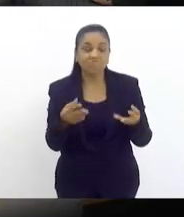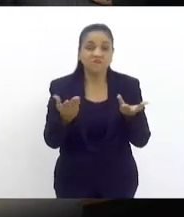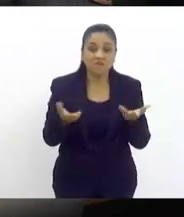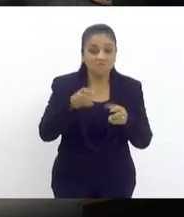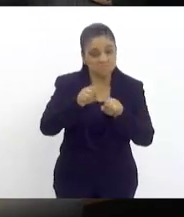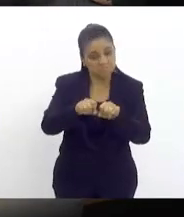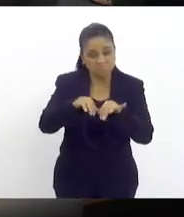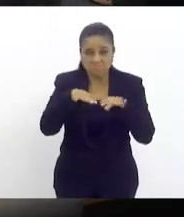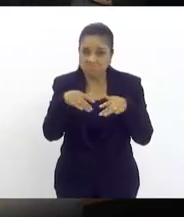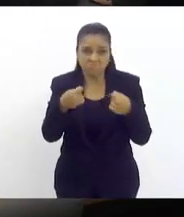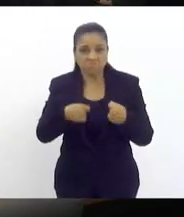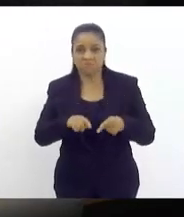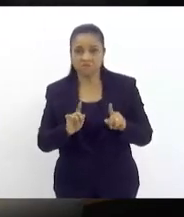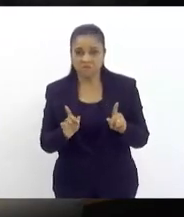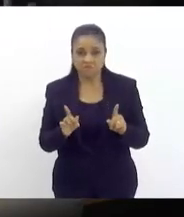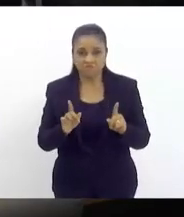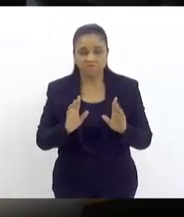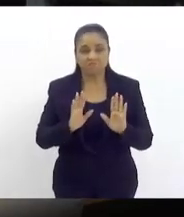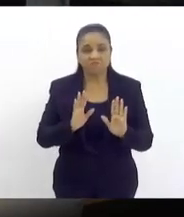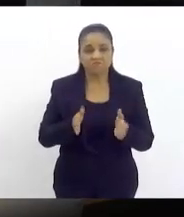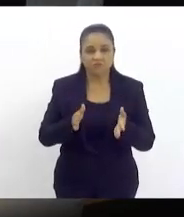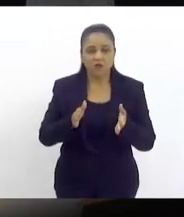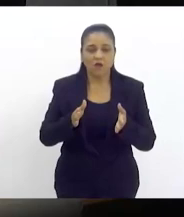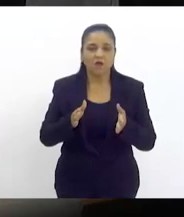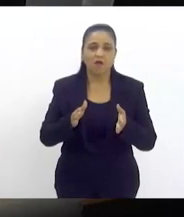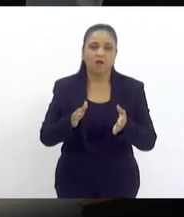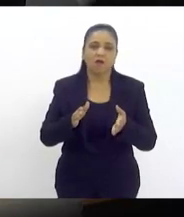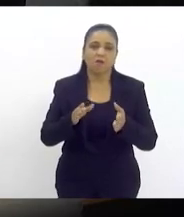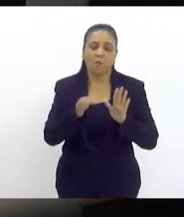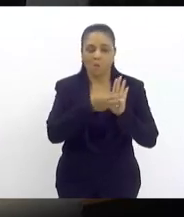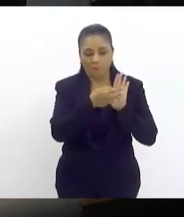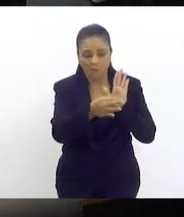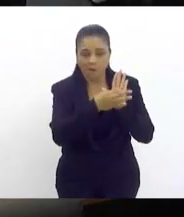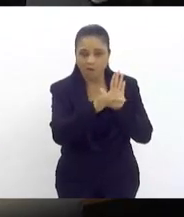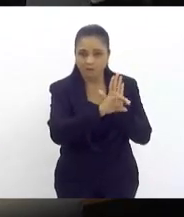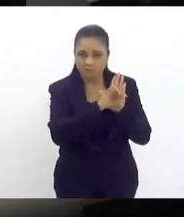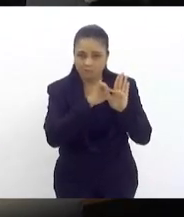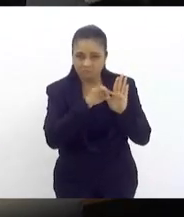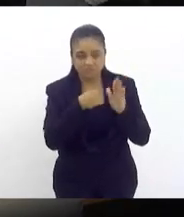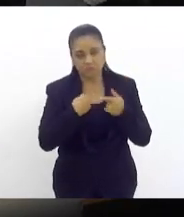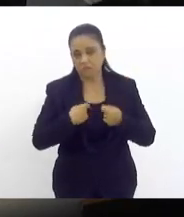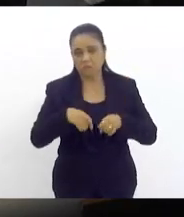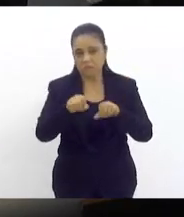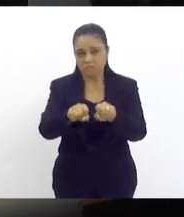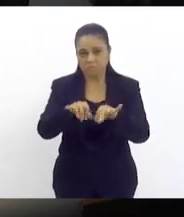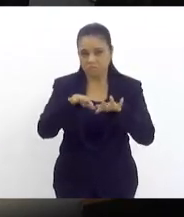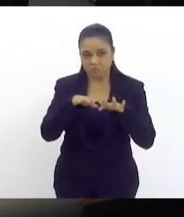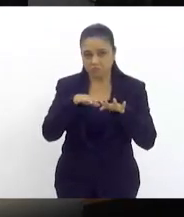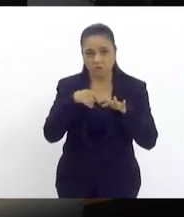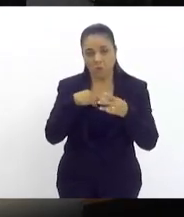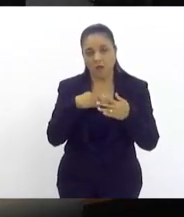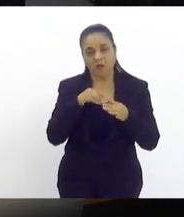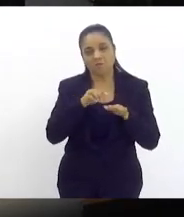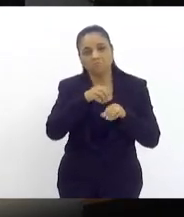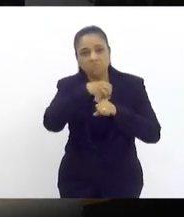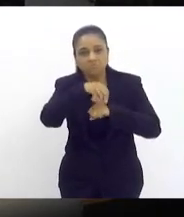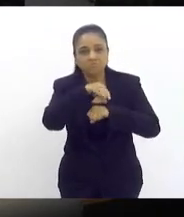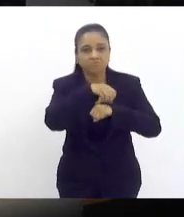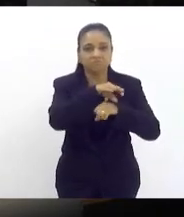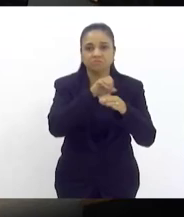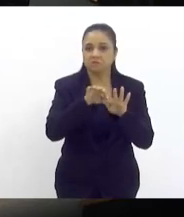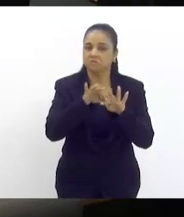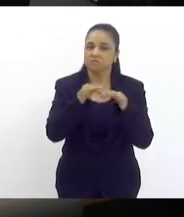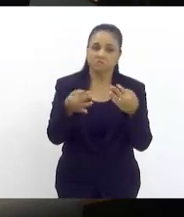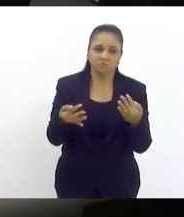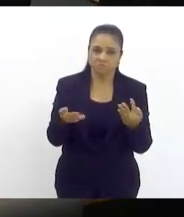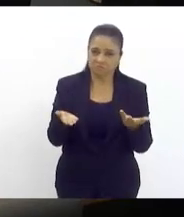plenário. Uma vez prevalecendo o parecer, ela sequer vem a plenário. Passa a ser apenas uma indicação simples. Nesse